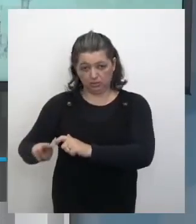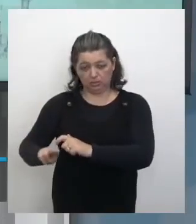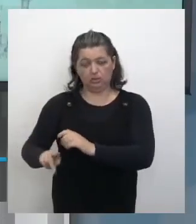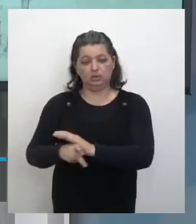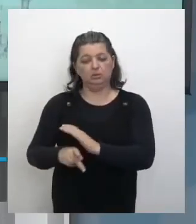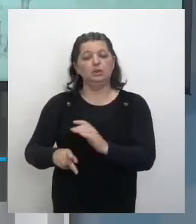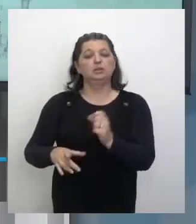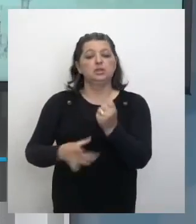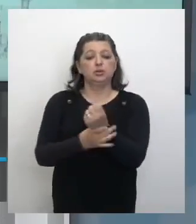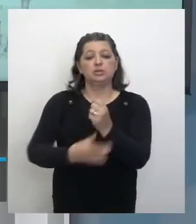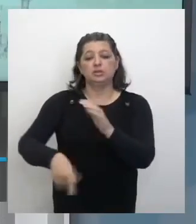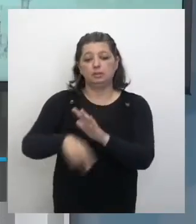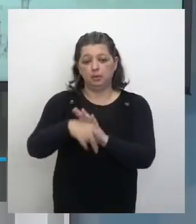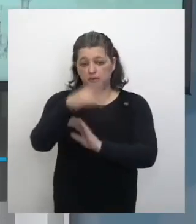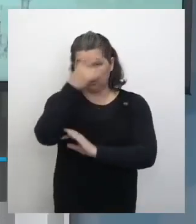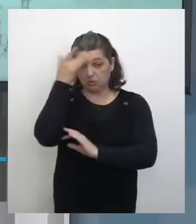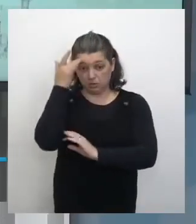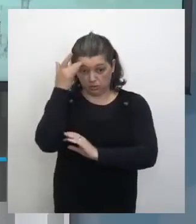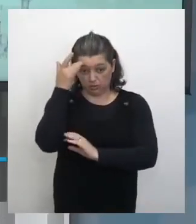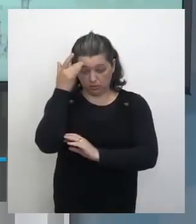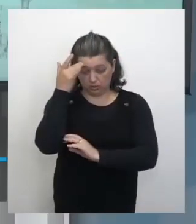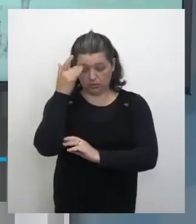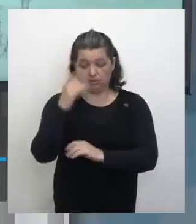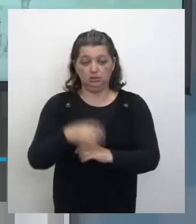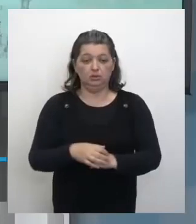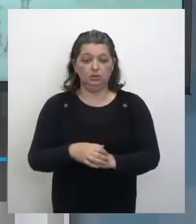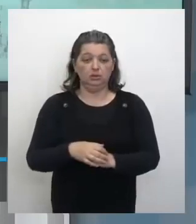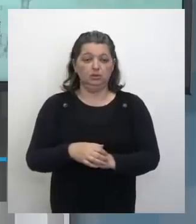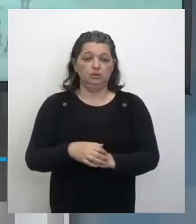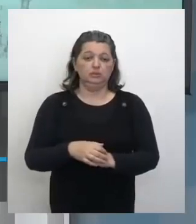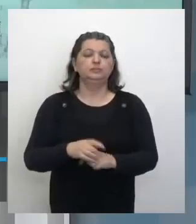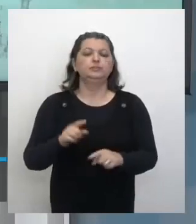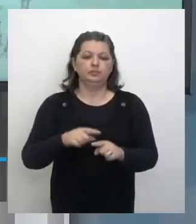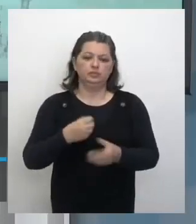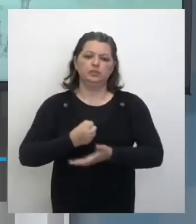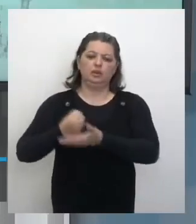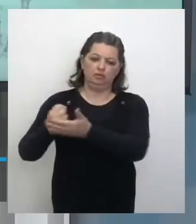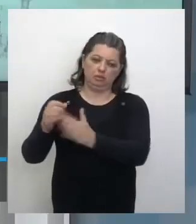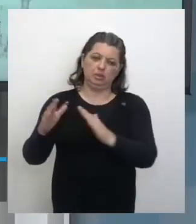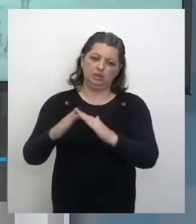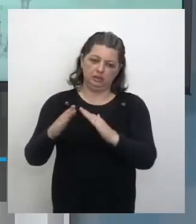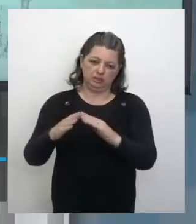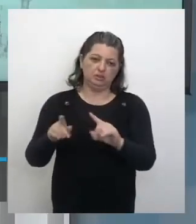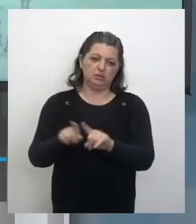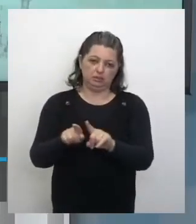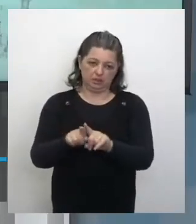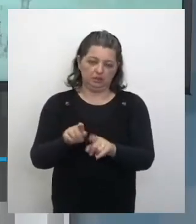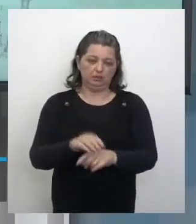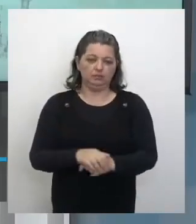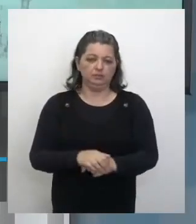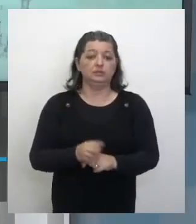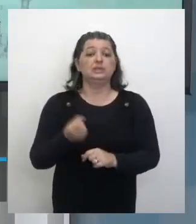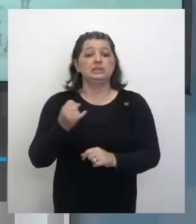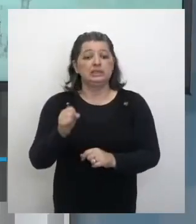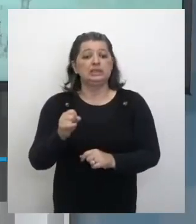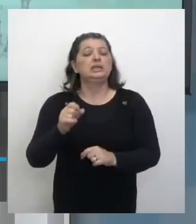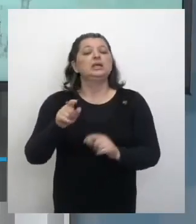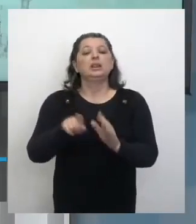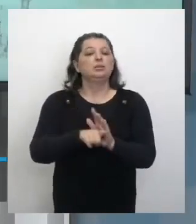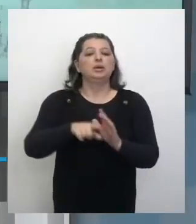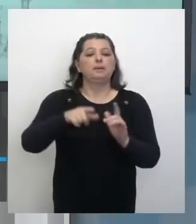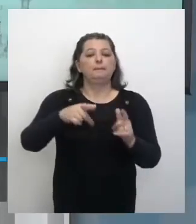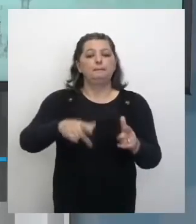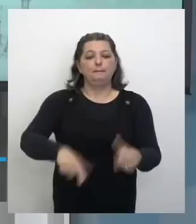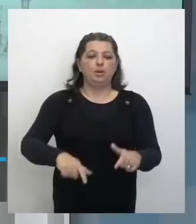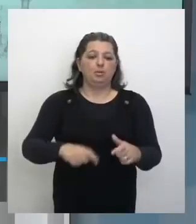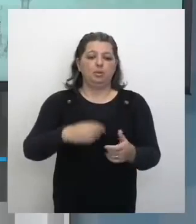forem tirar esse lixo, não machucar a mão. Isso a gente pode levar para casa também, né, Fábio? na nossa casa, se quebrar um espelho, se quebrar um